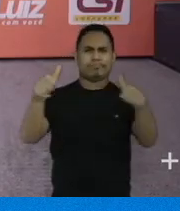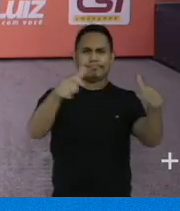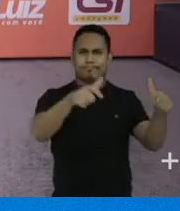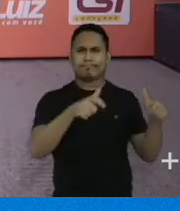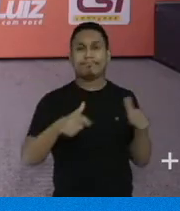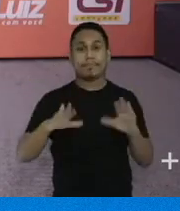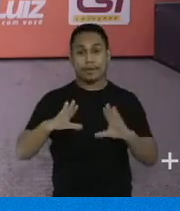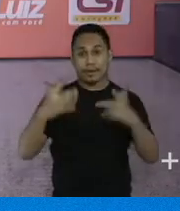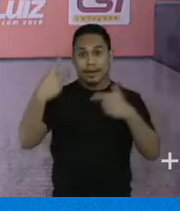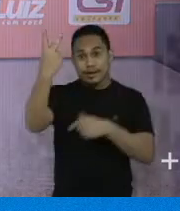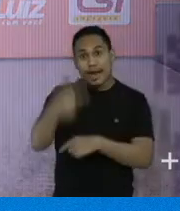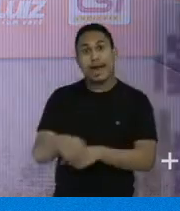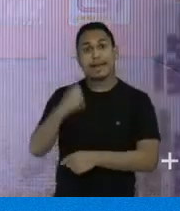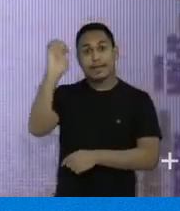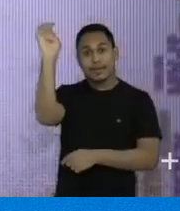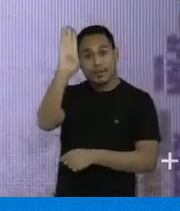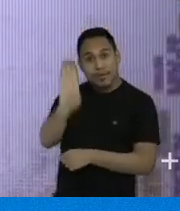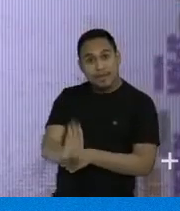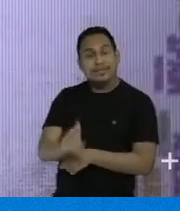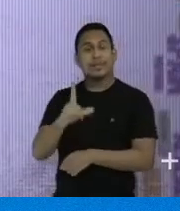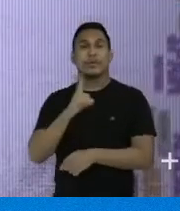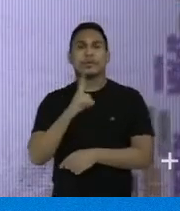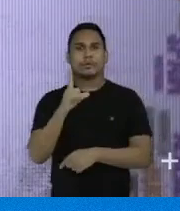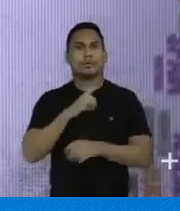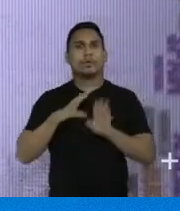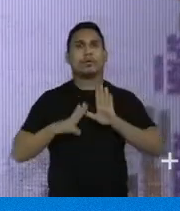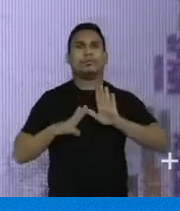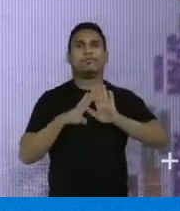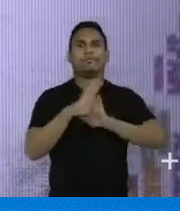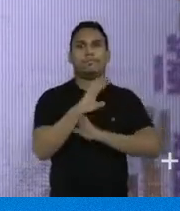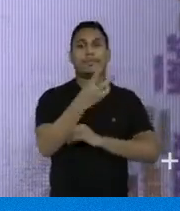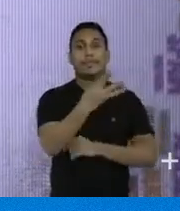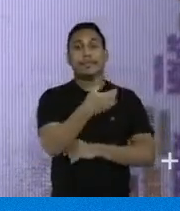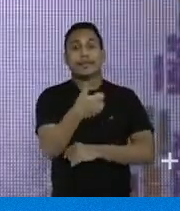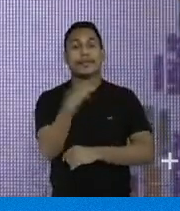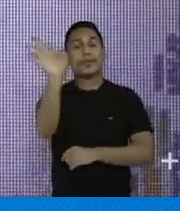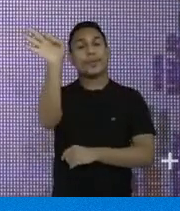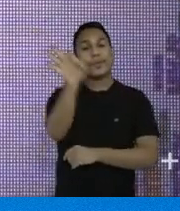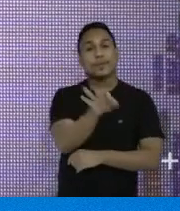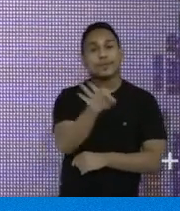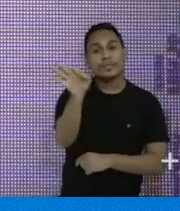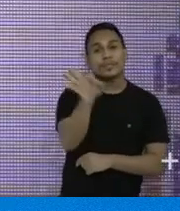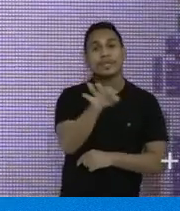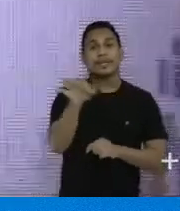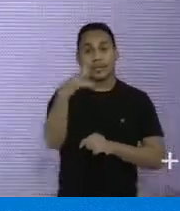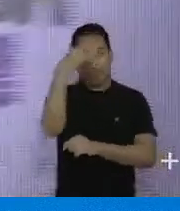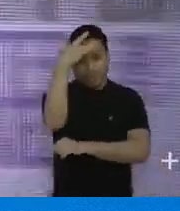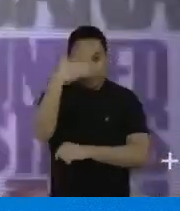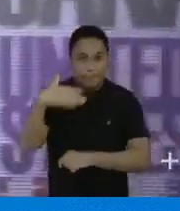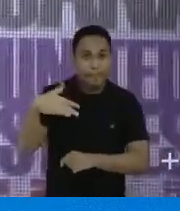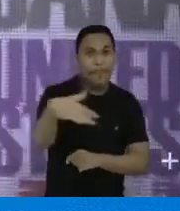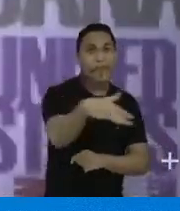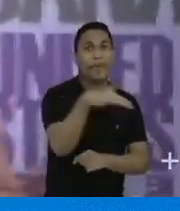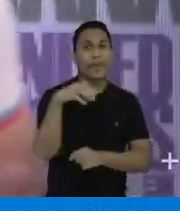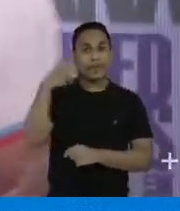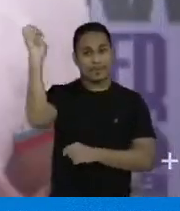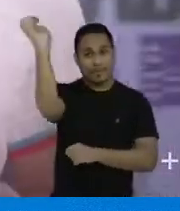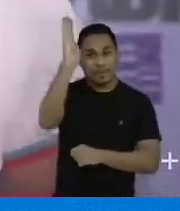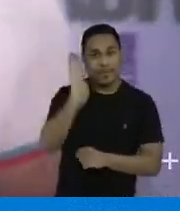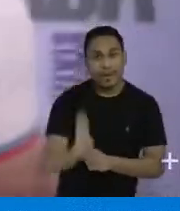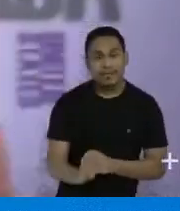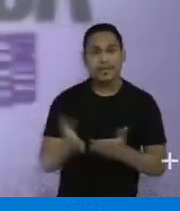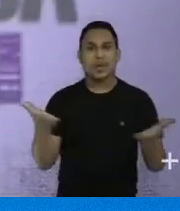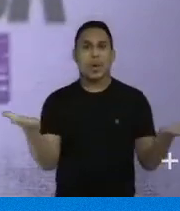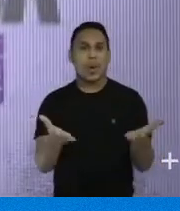no Brasil, nós temos uma incidência alta. 31% da população brasileira hoje tem